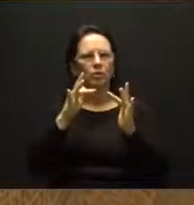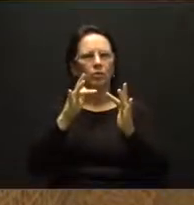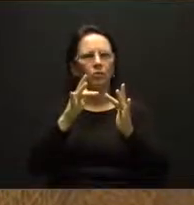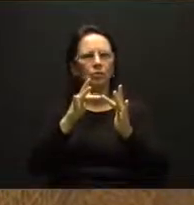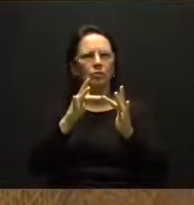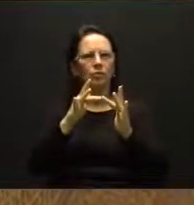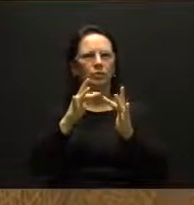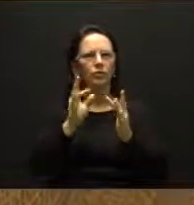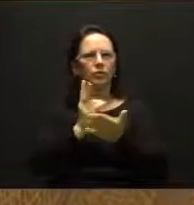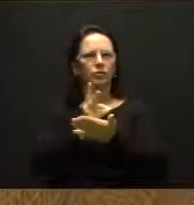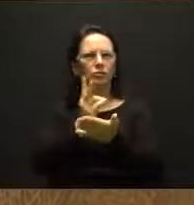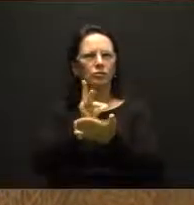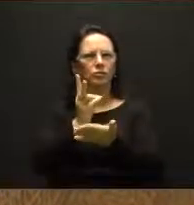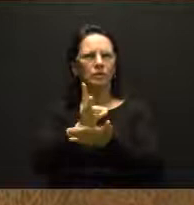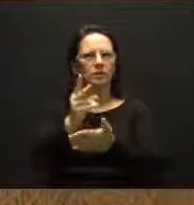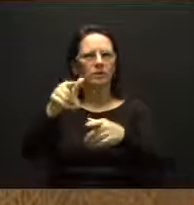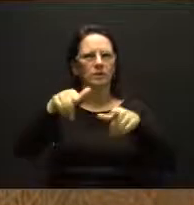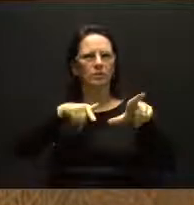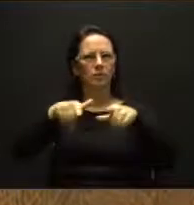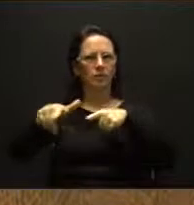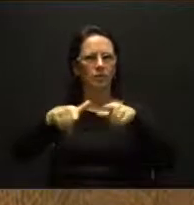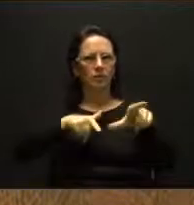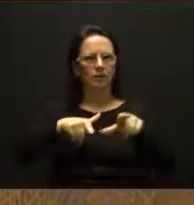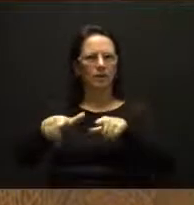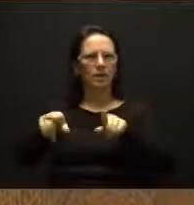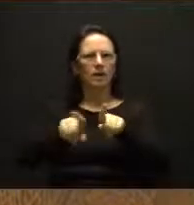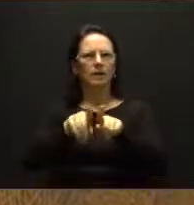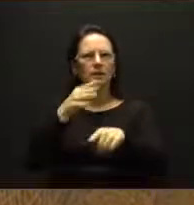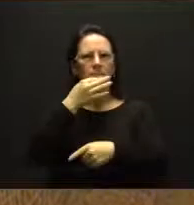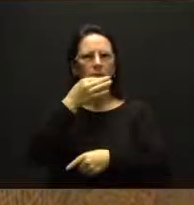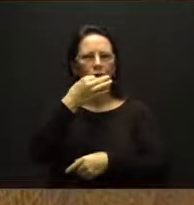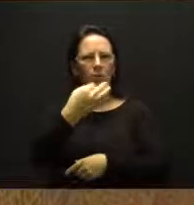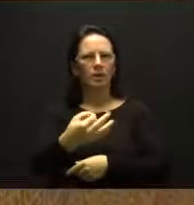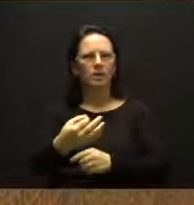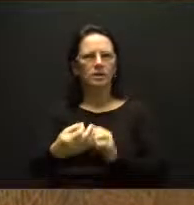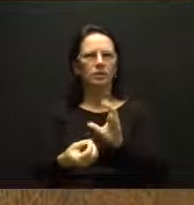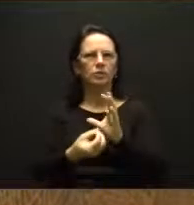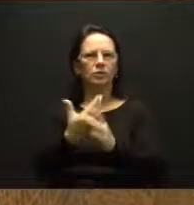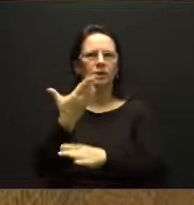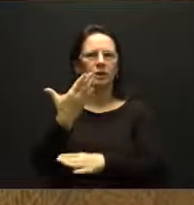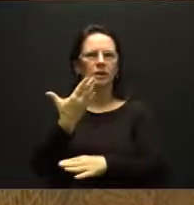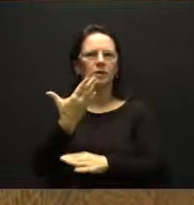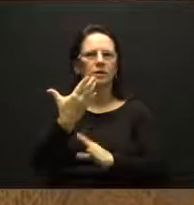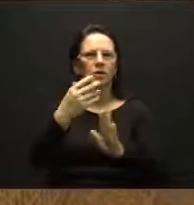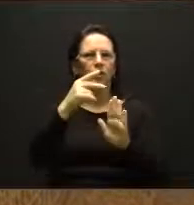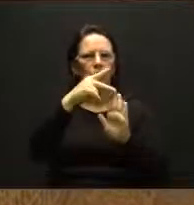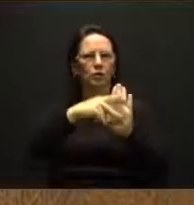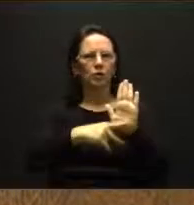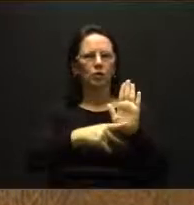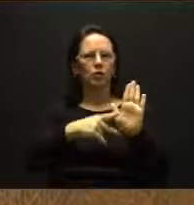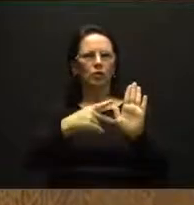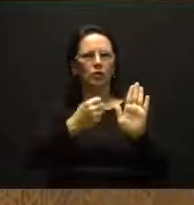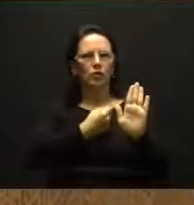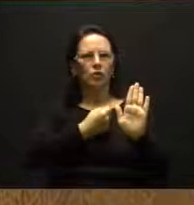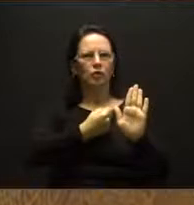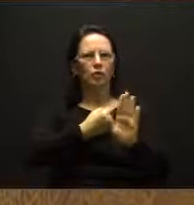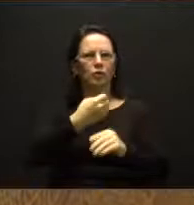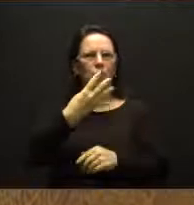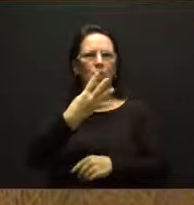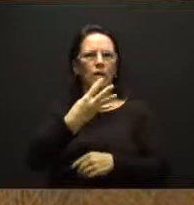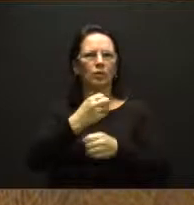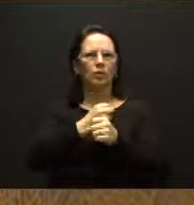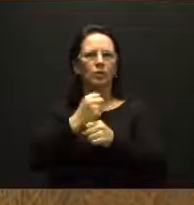contínuo assim nasceu a proposta da criação do projeto de resolução de número 4 2017